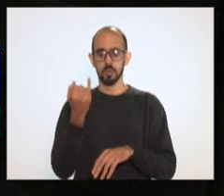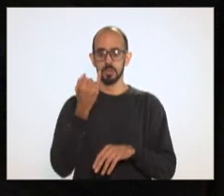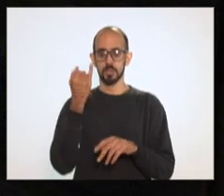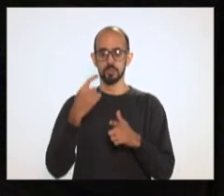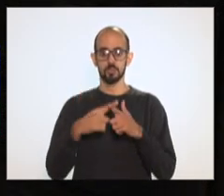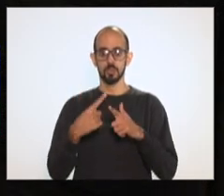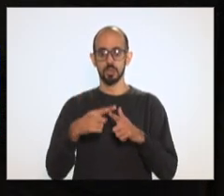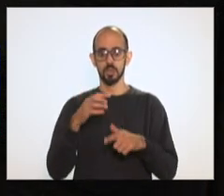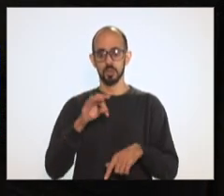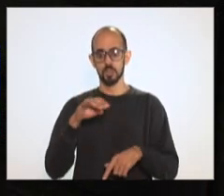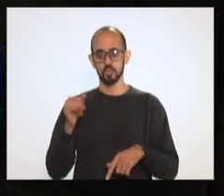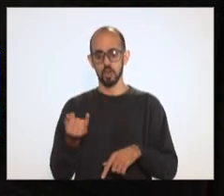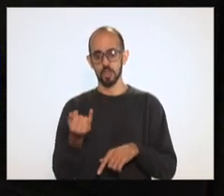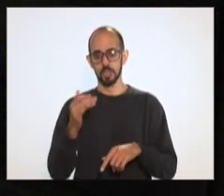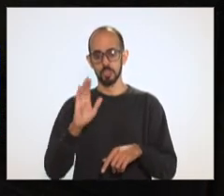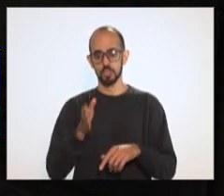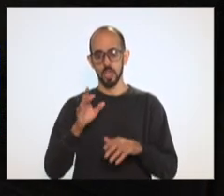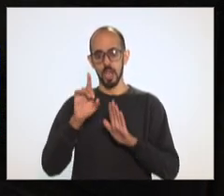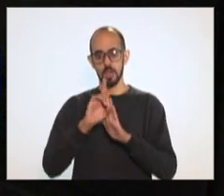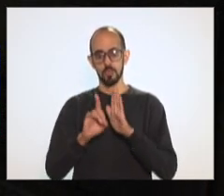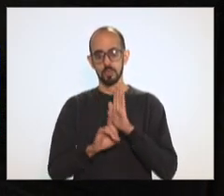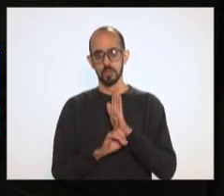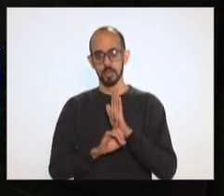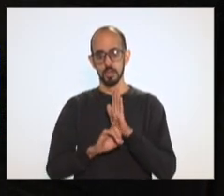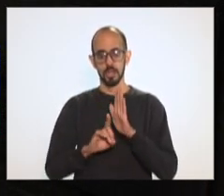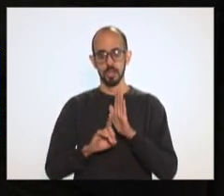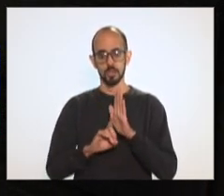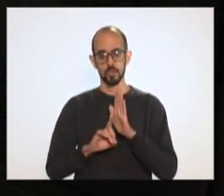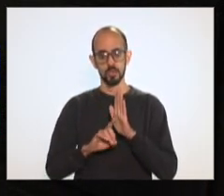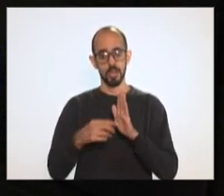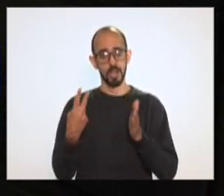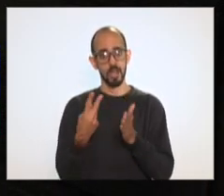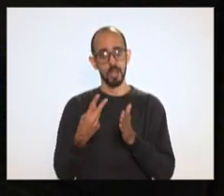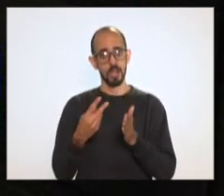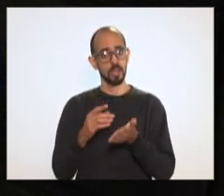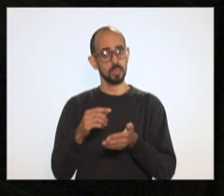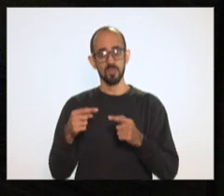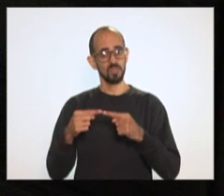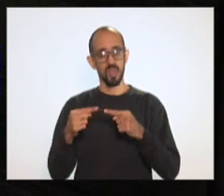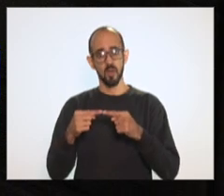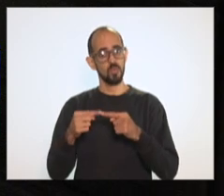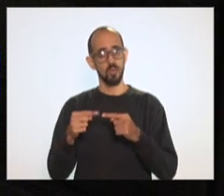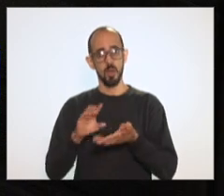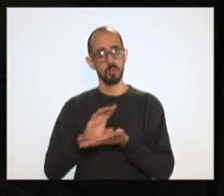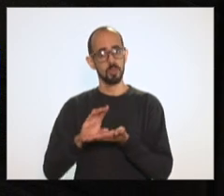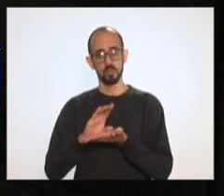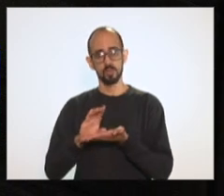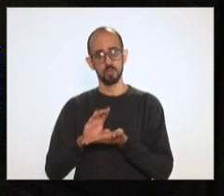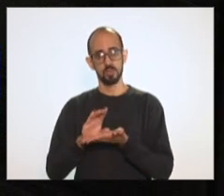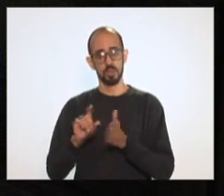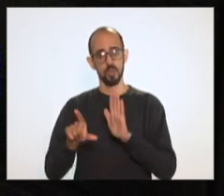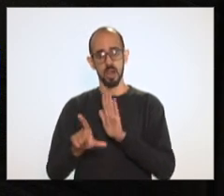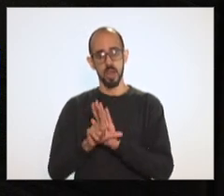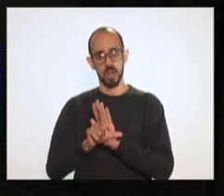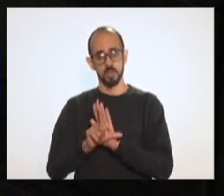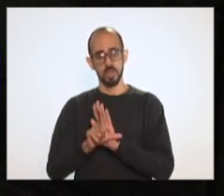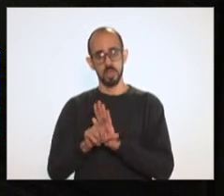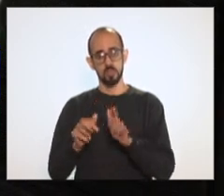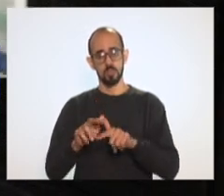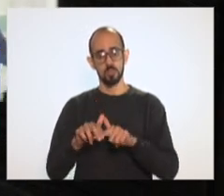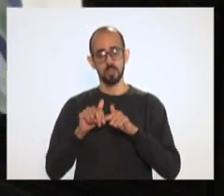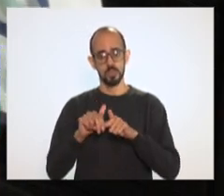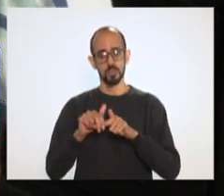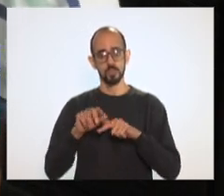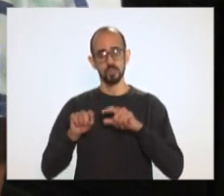já declarou a inconstitucionalidade da lei nós já perdemos no TJ então agora com a matéria